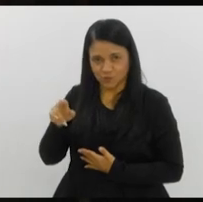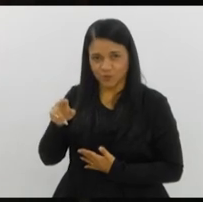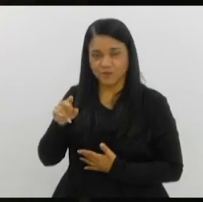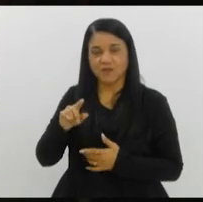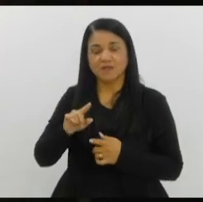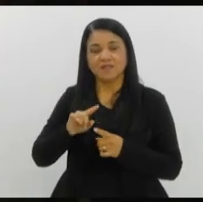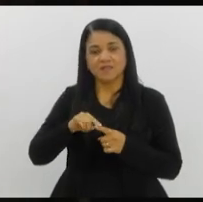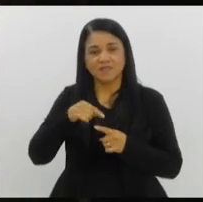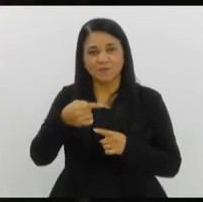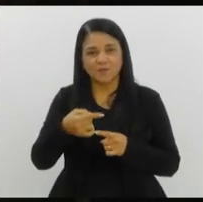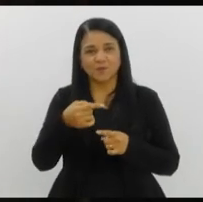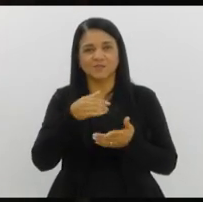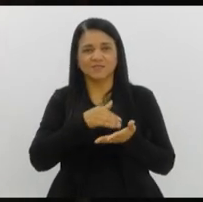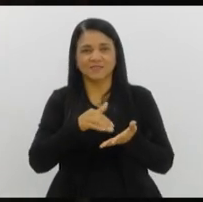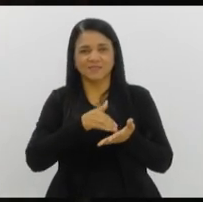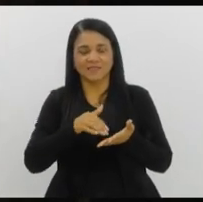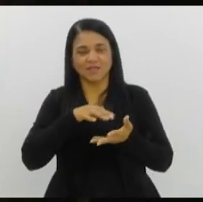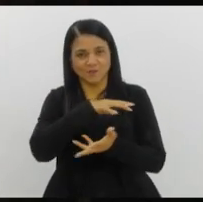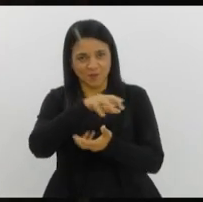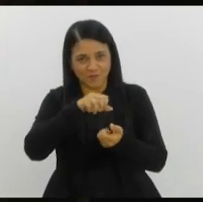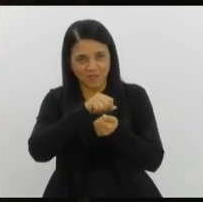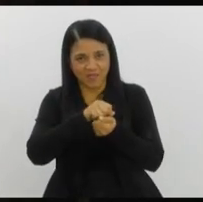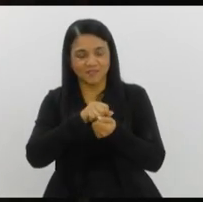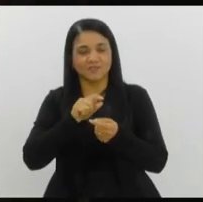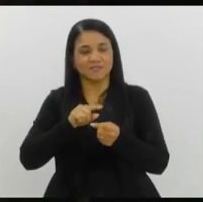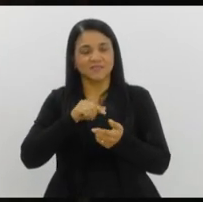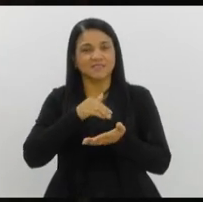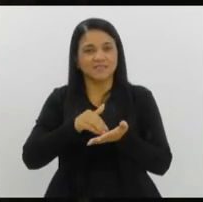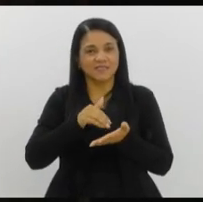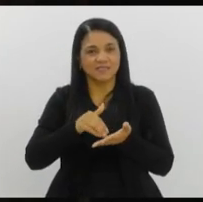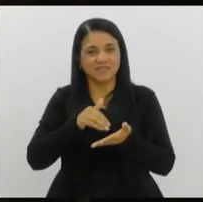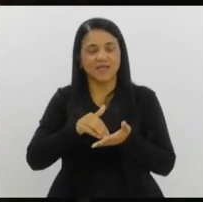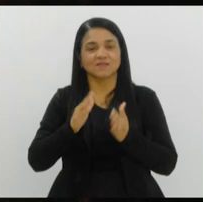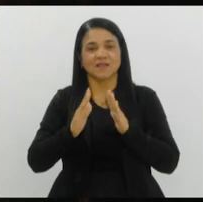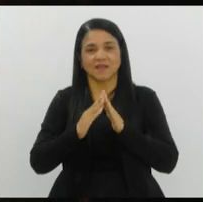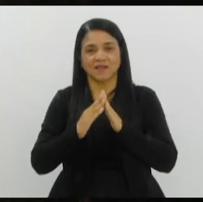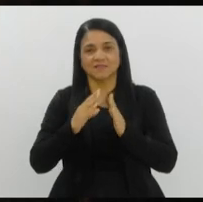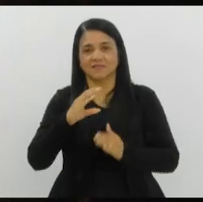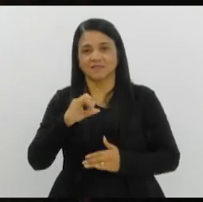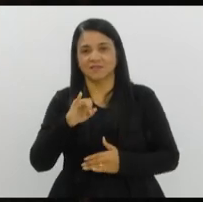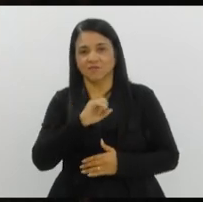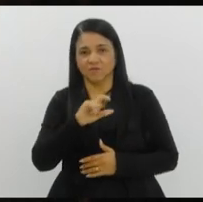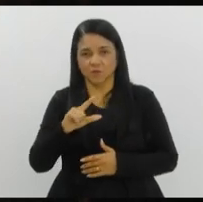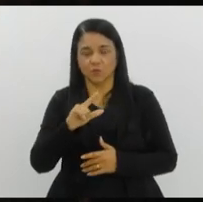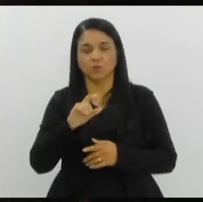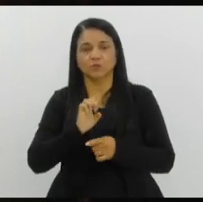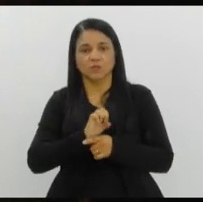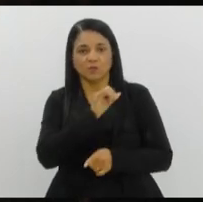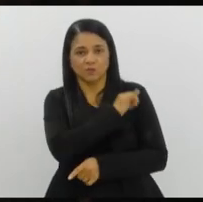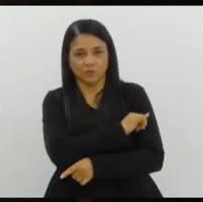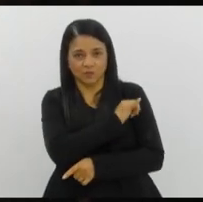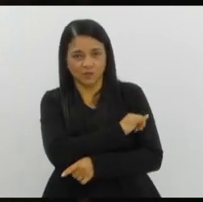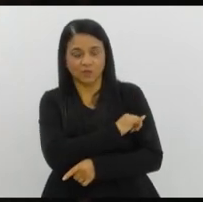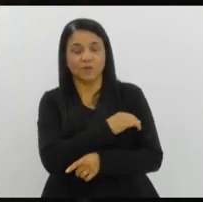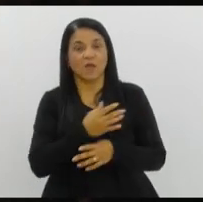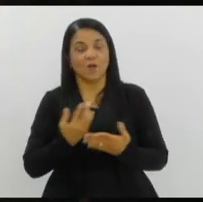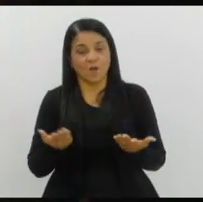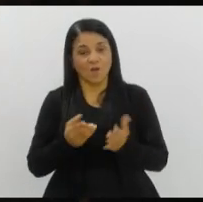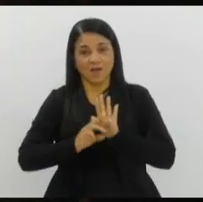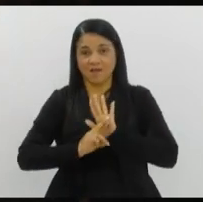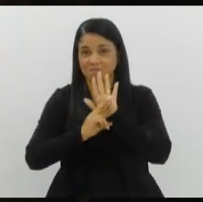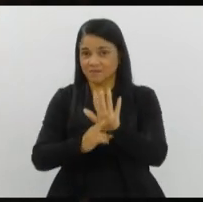depois de ser secretário de Meio Ambiente da cidade do Rio de Janeiro, de ser secretário da Casa Civil da Prefeitura do Rio de Janeiro, poder estar aqui representando, né, a